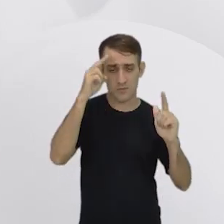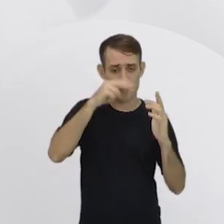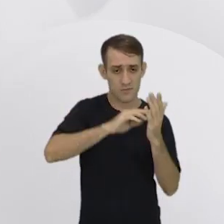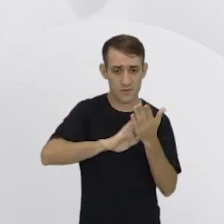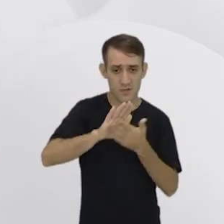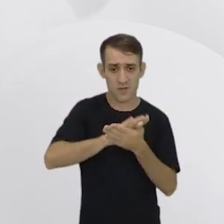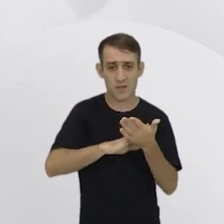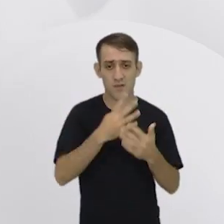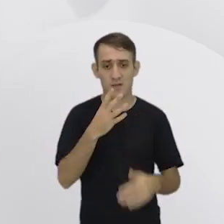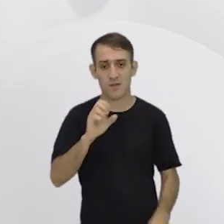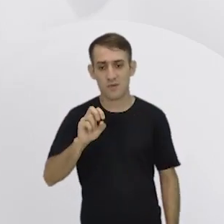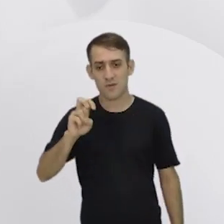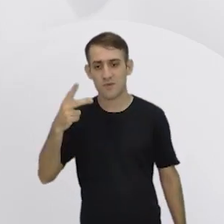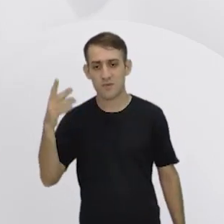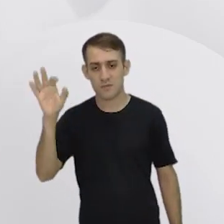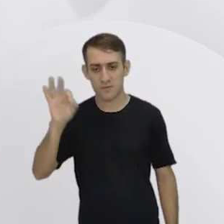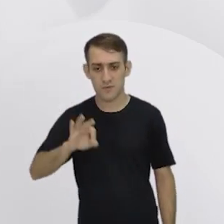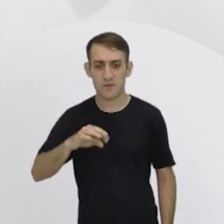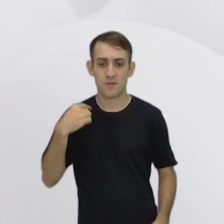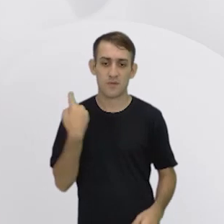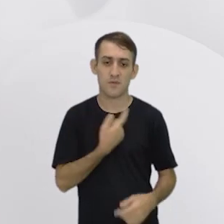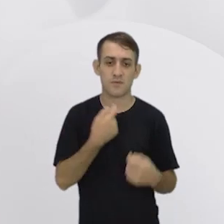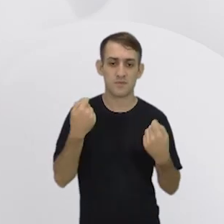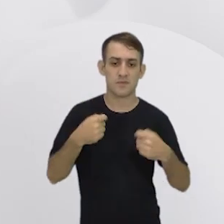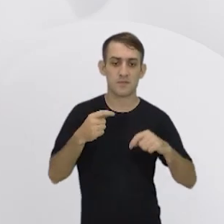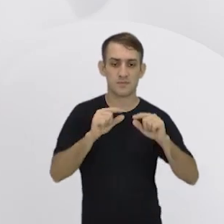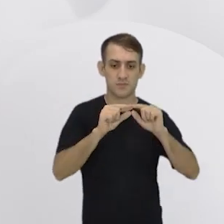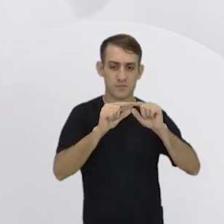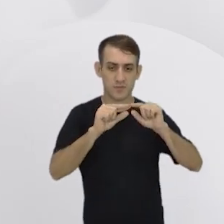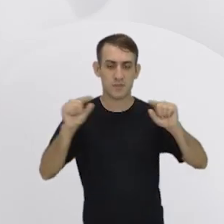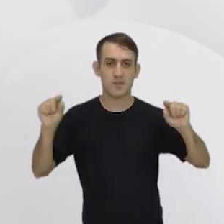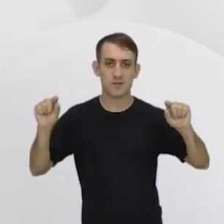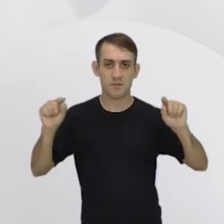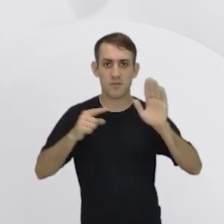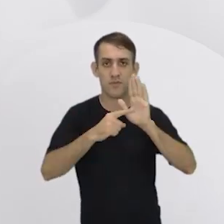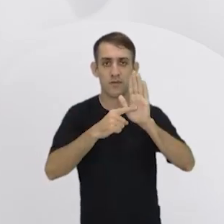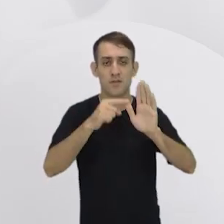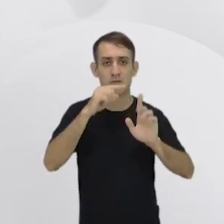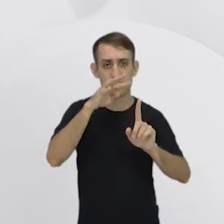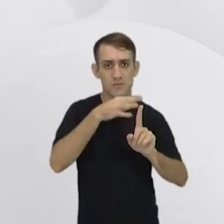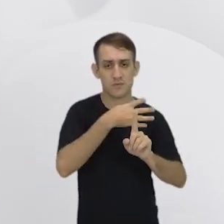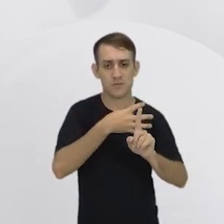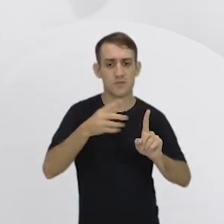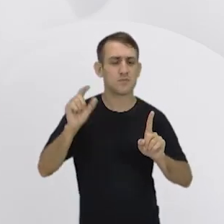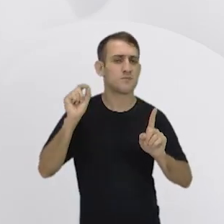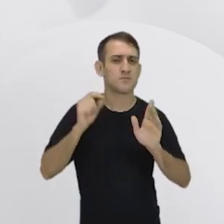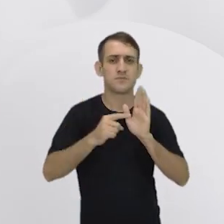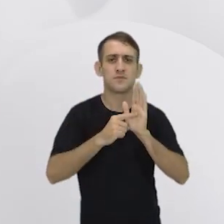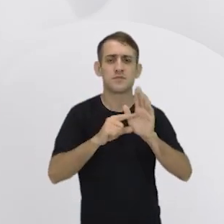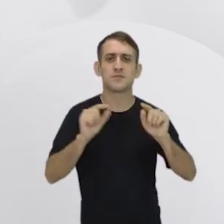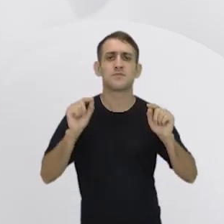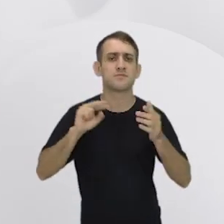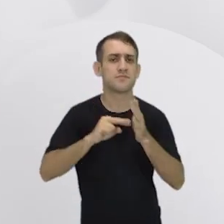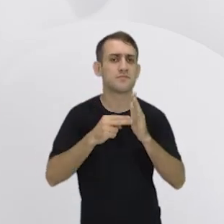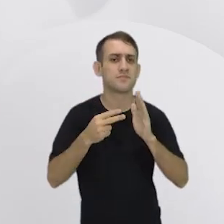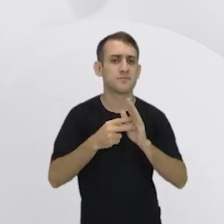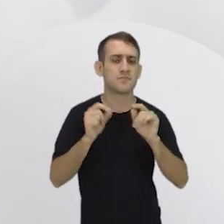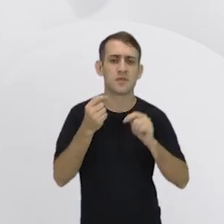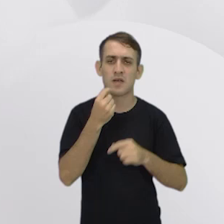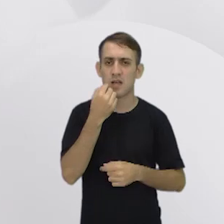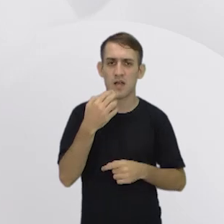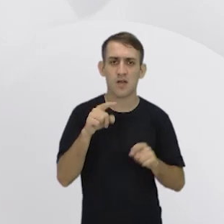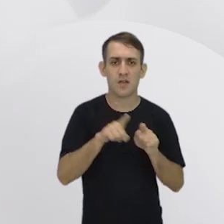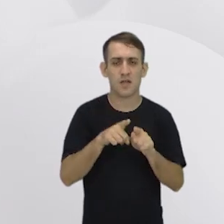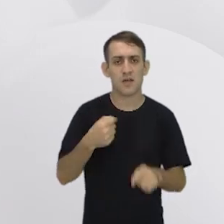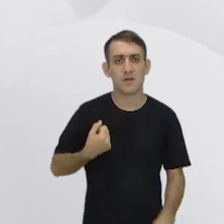52%. Então, lembrem-se que é preciso uma legenda, né, para esses gráficos. O que elas estão querendo dizer, né? Essas cores, esses